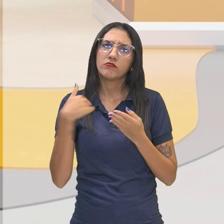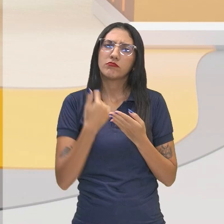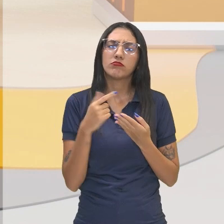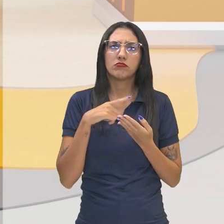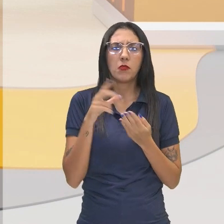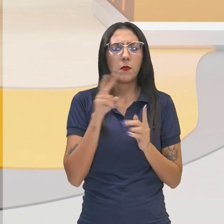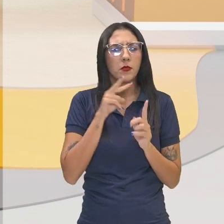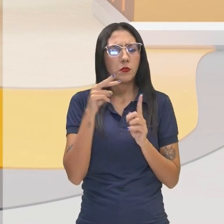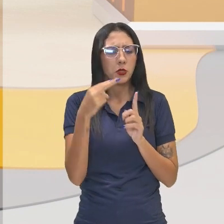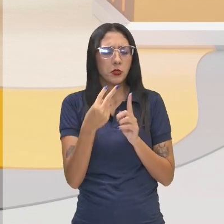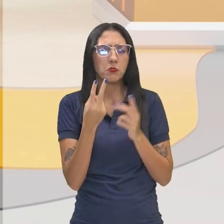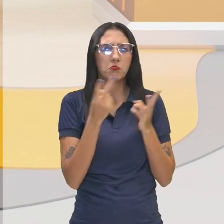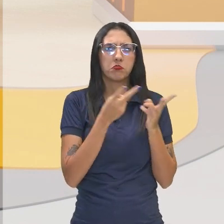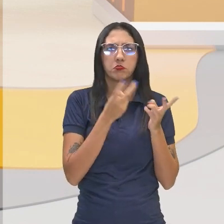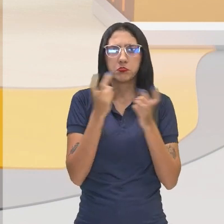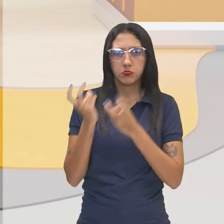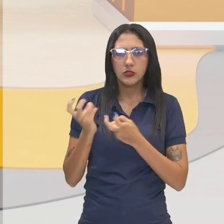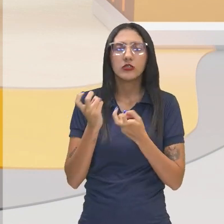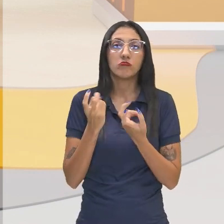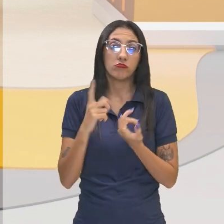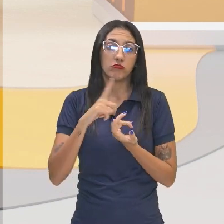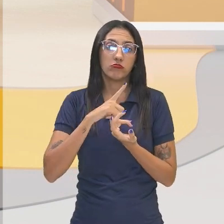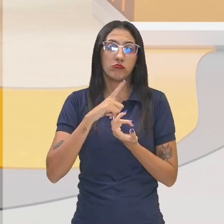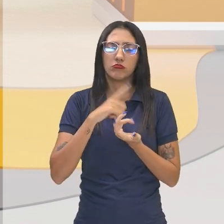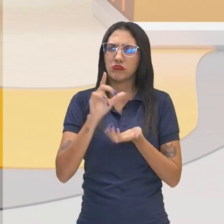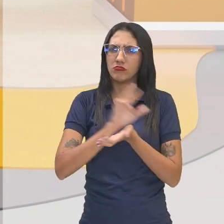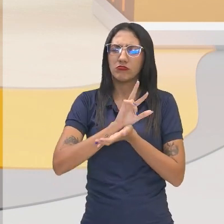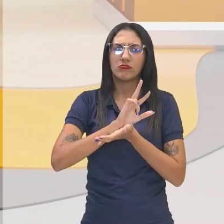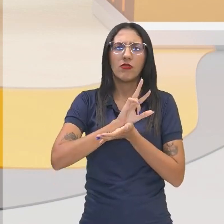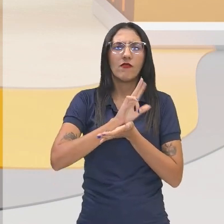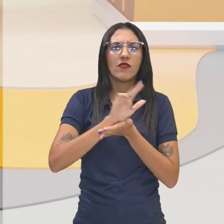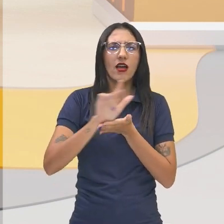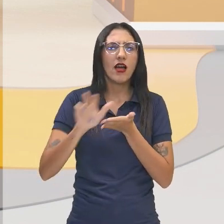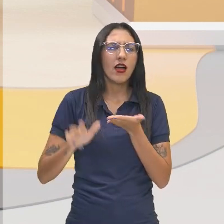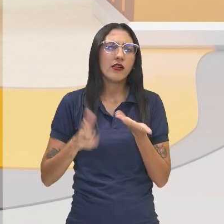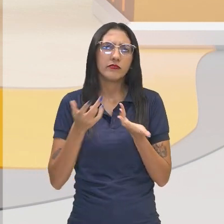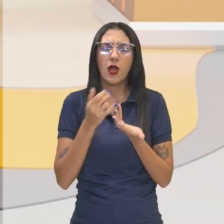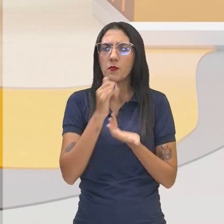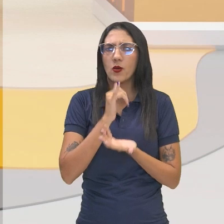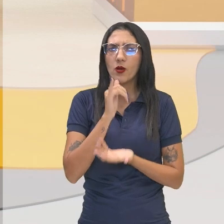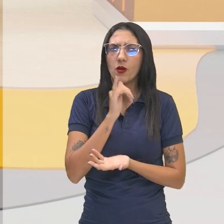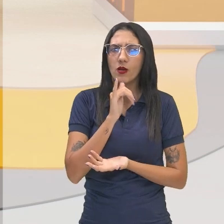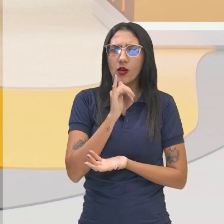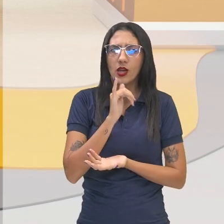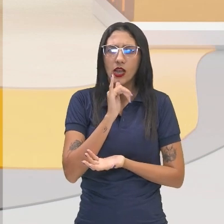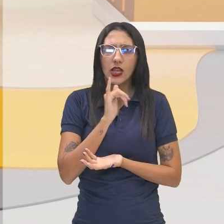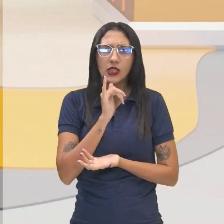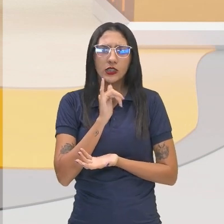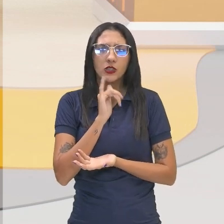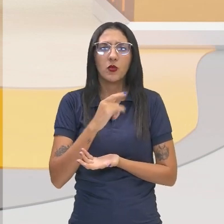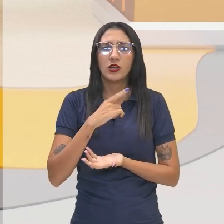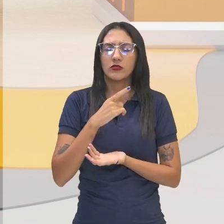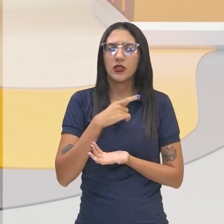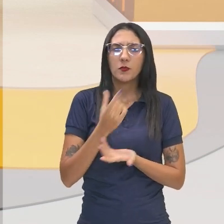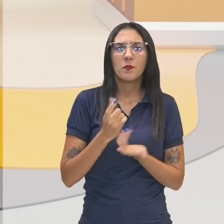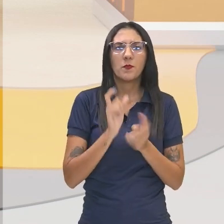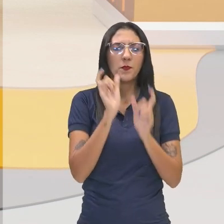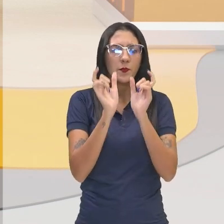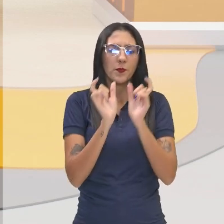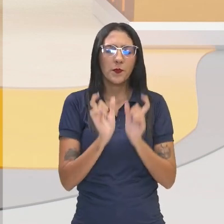enxergar que existem diversos, vamos dizer assim, diversas